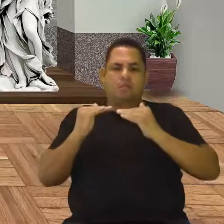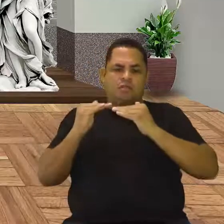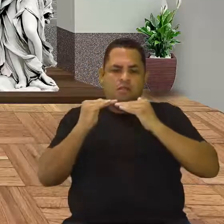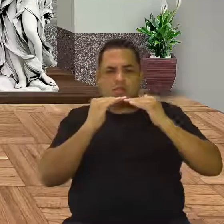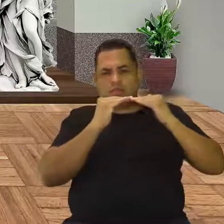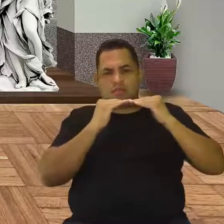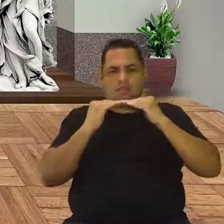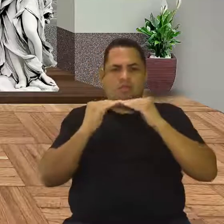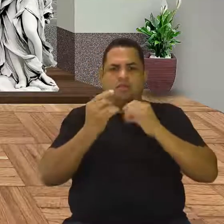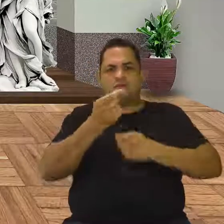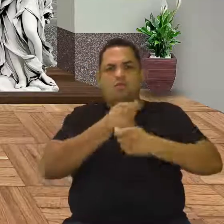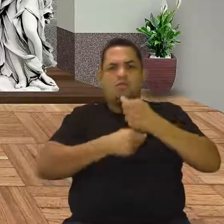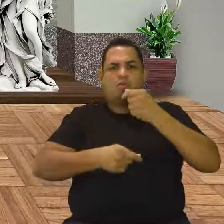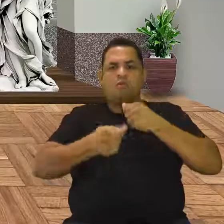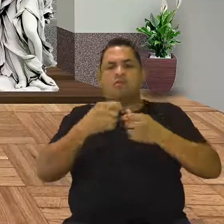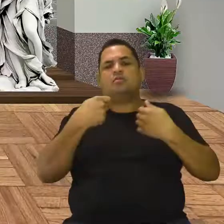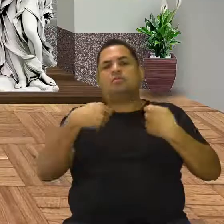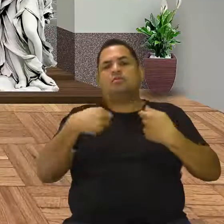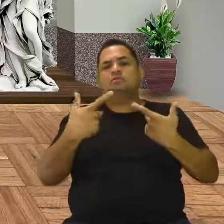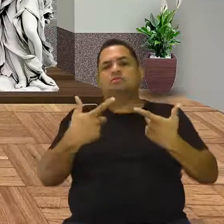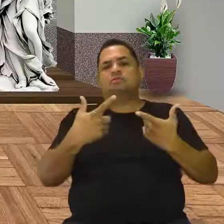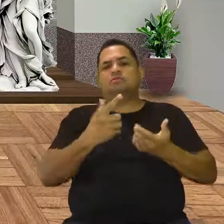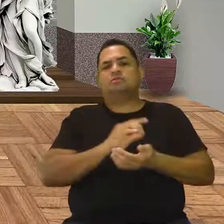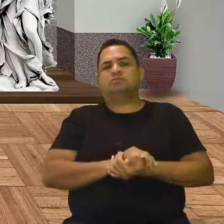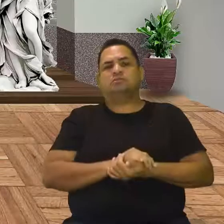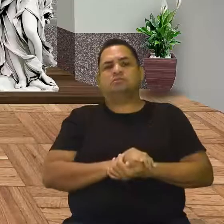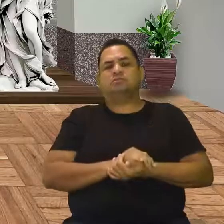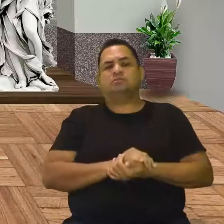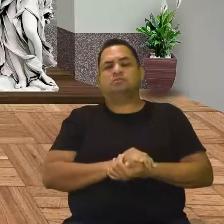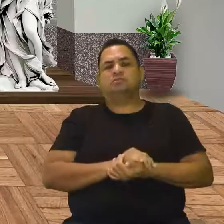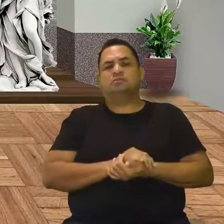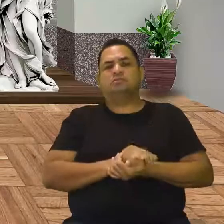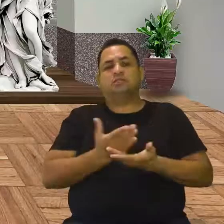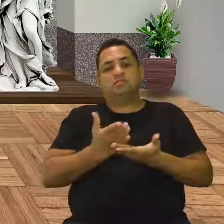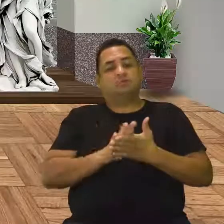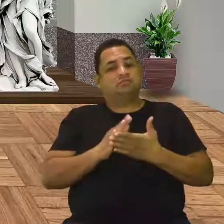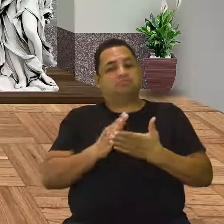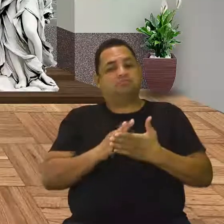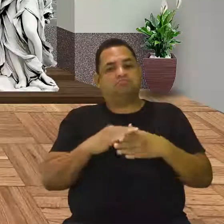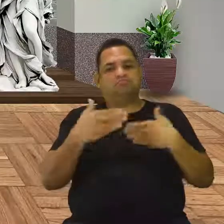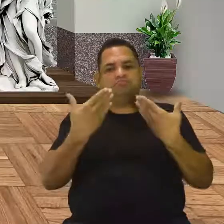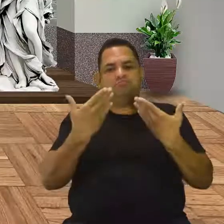da economia, algo tem que ser feito. E isso parte do nosso governo.